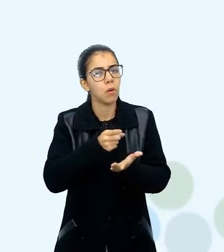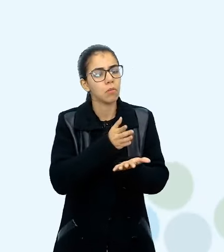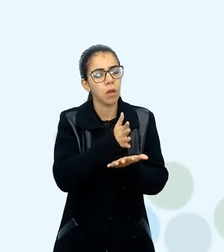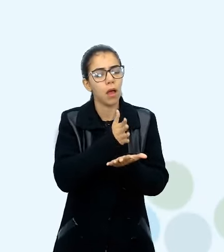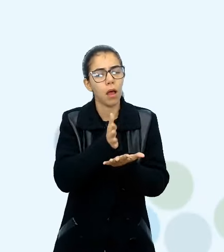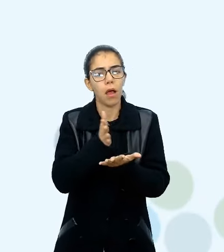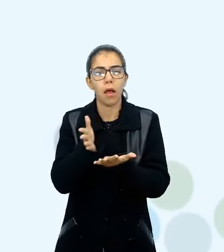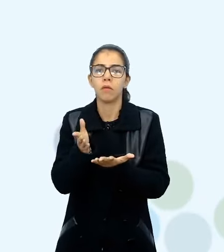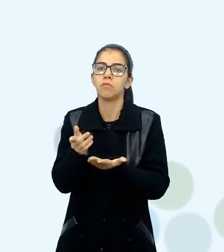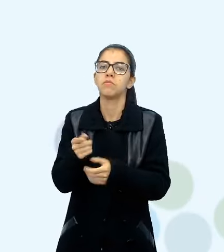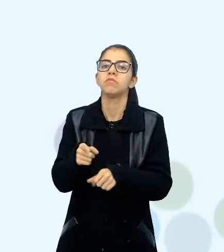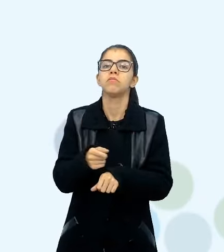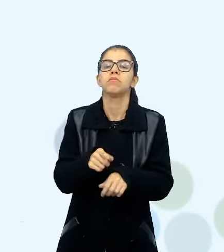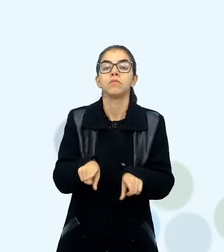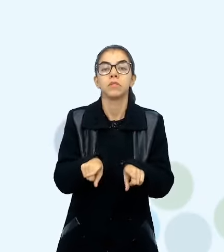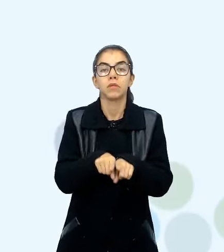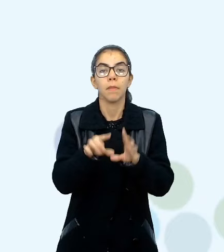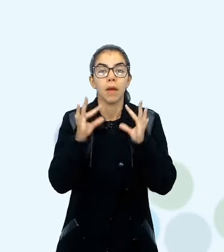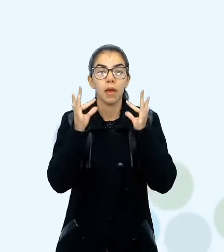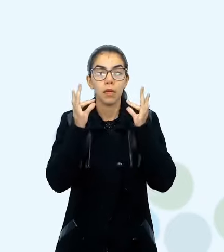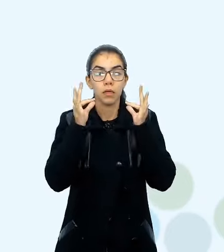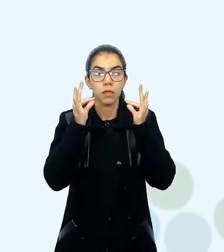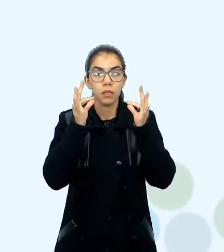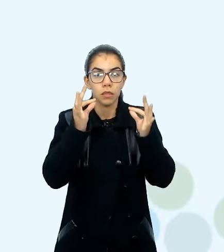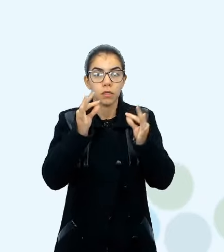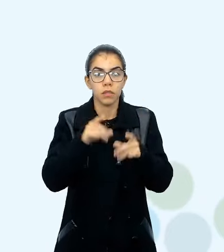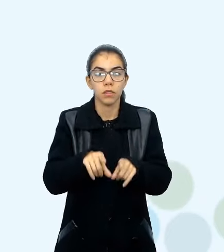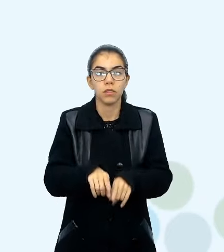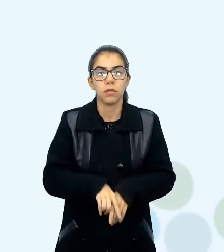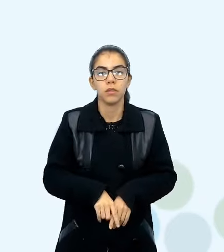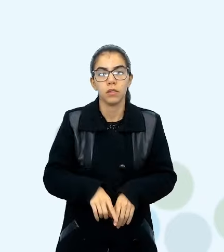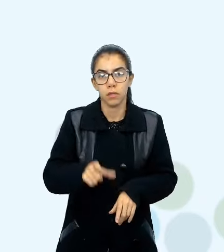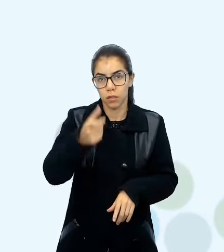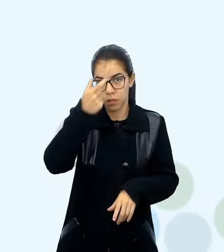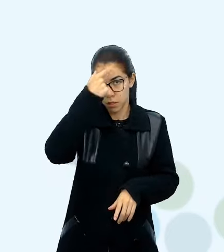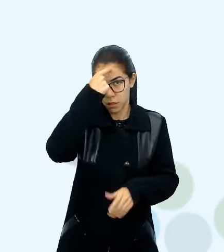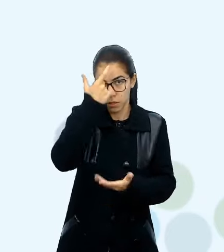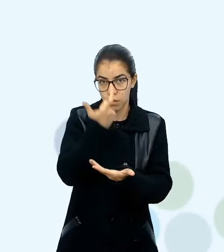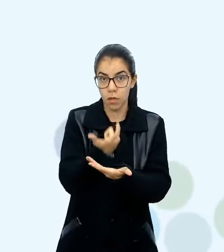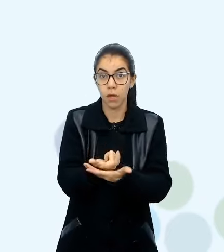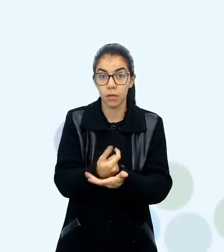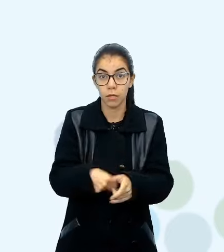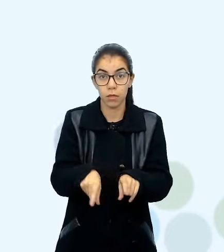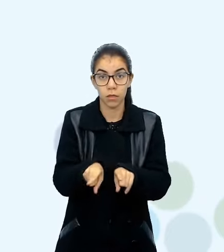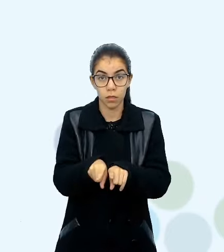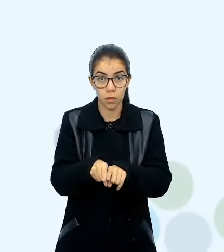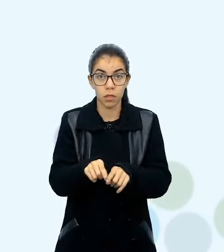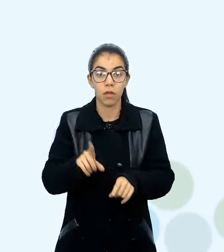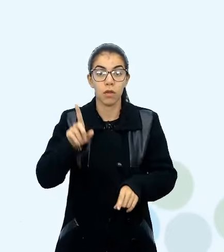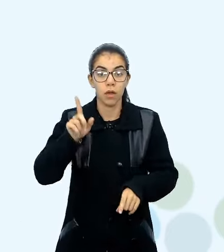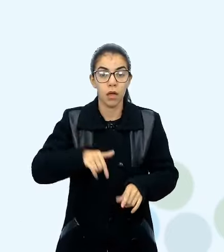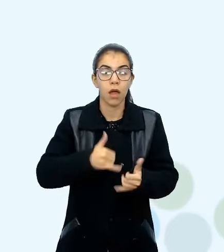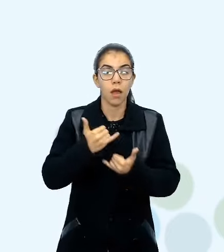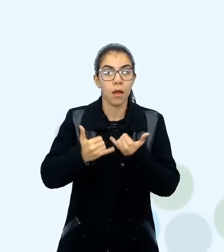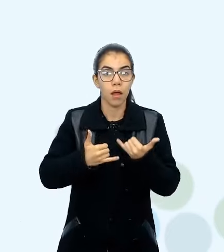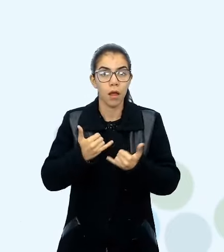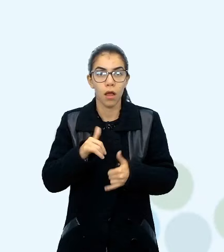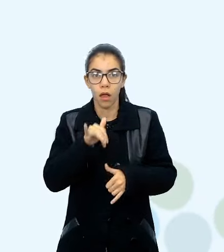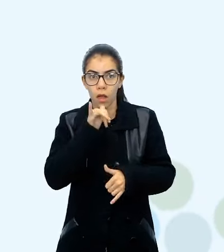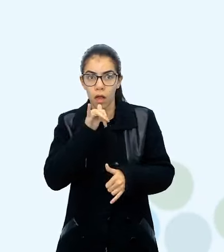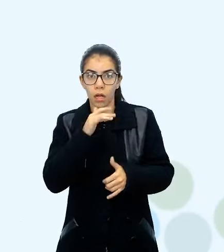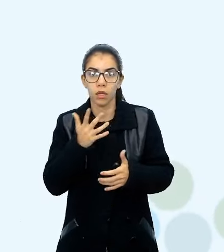caminhos. E ter essa atenção cognitiva para poder entender o que está sendo pedido, né? Então, é para brincar, é para